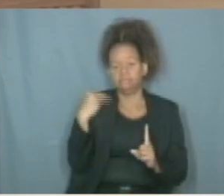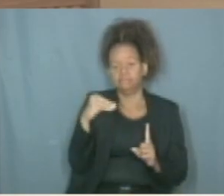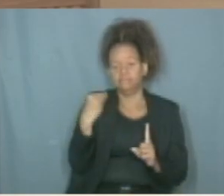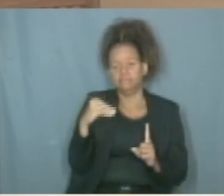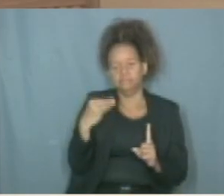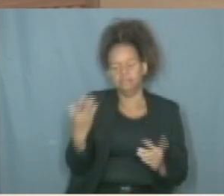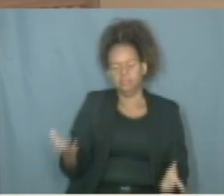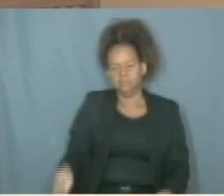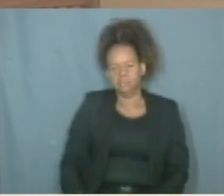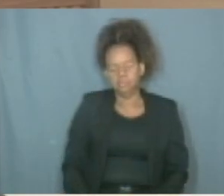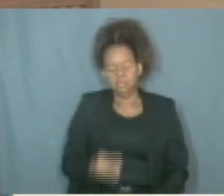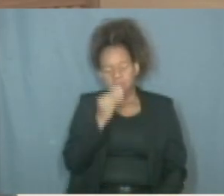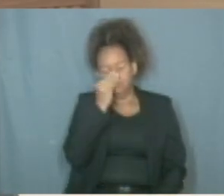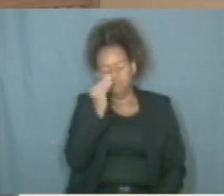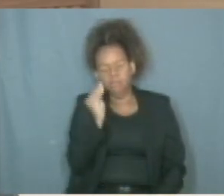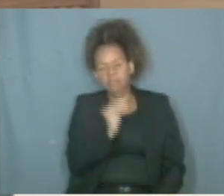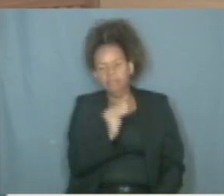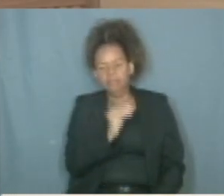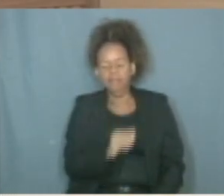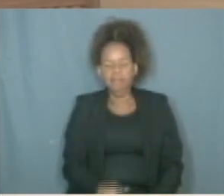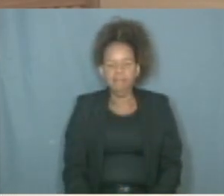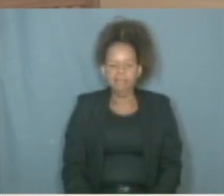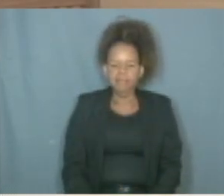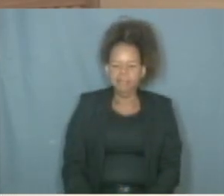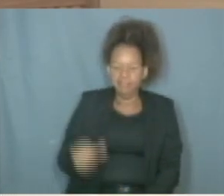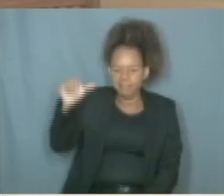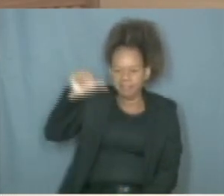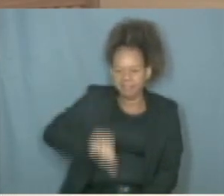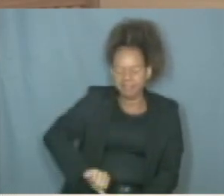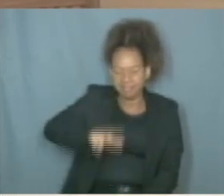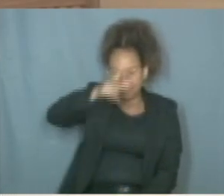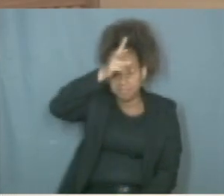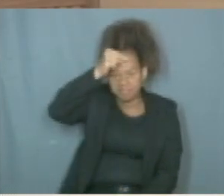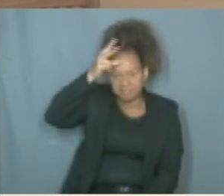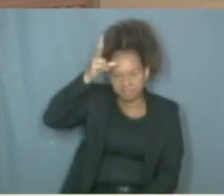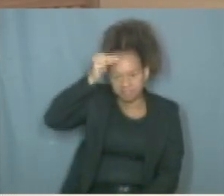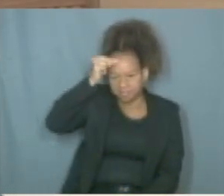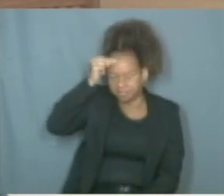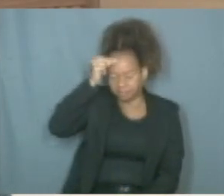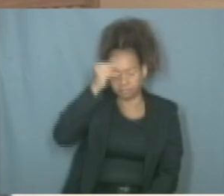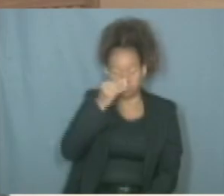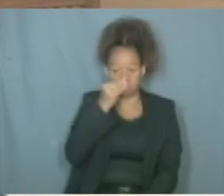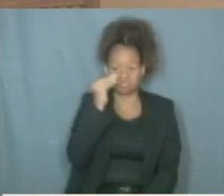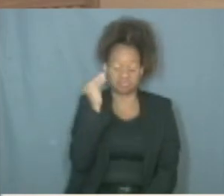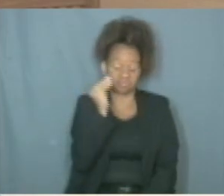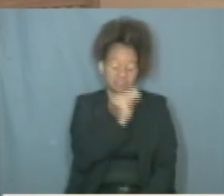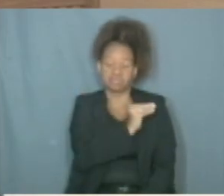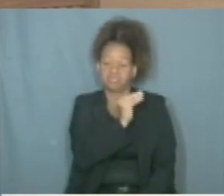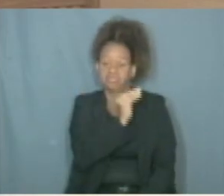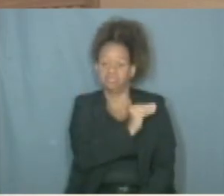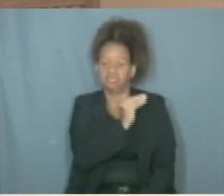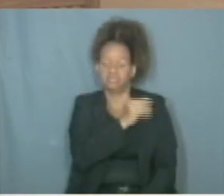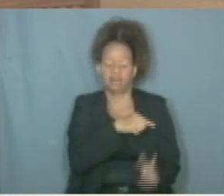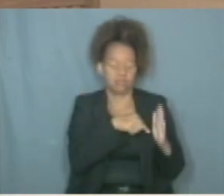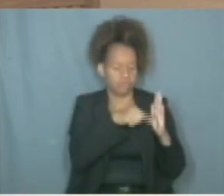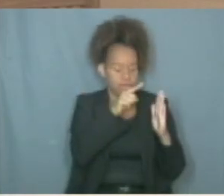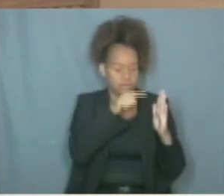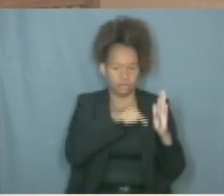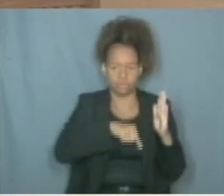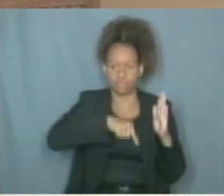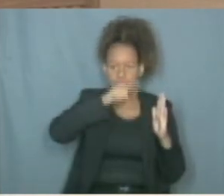abandono. Para piorar, nós temos uma prefeitura que negligencia os